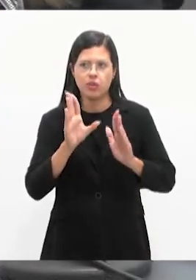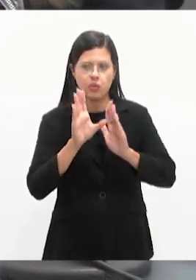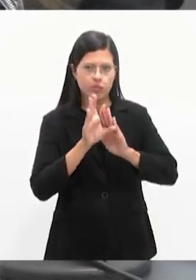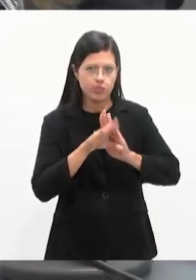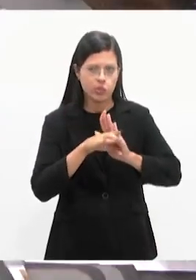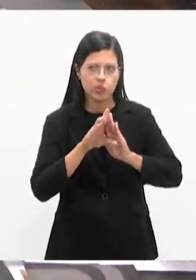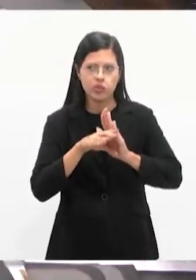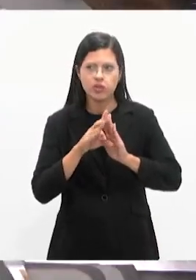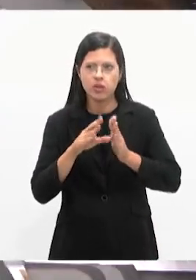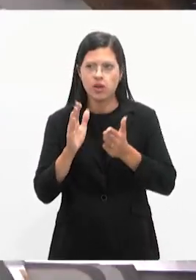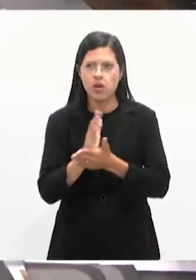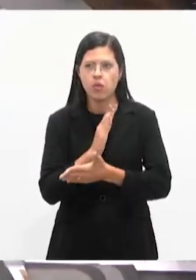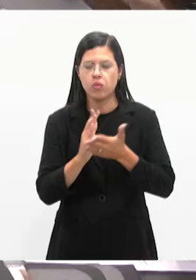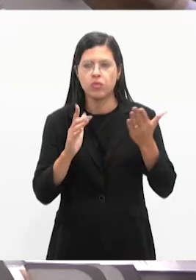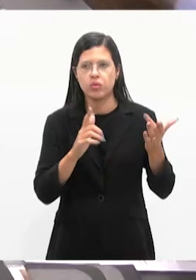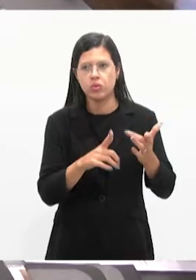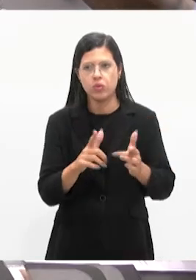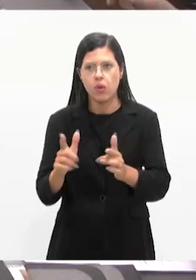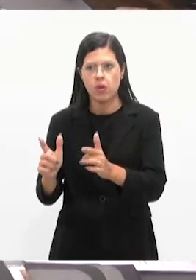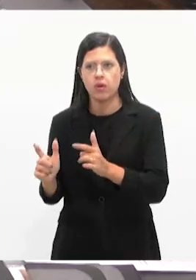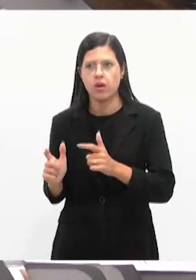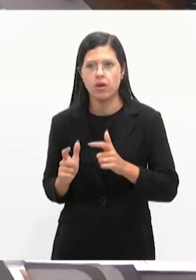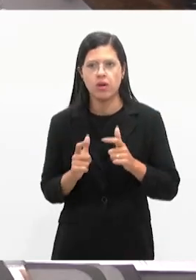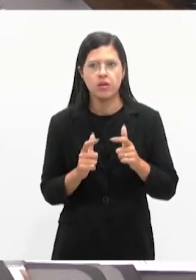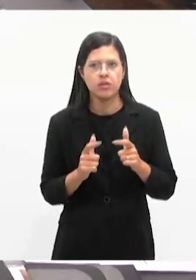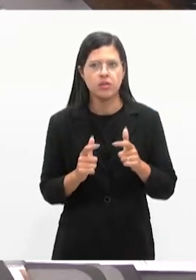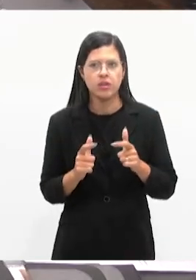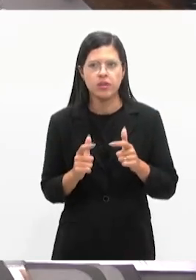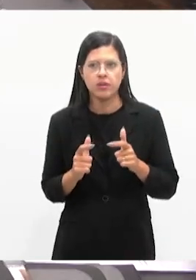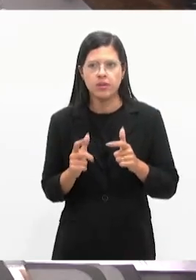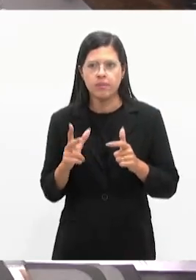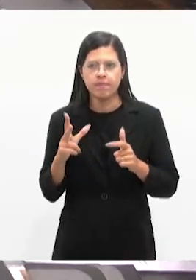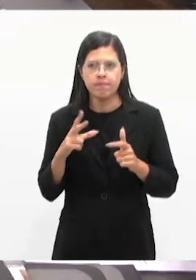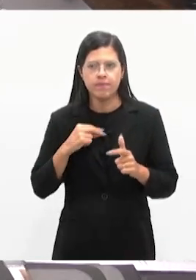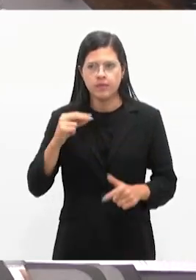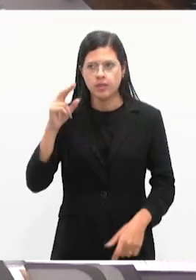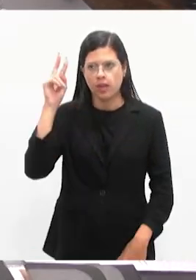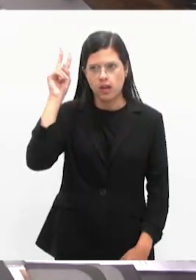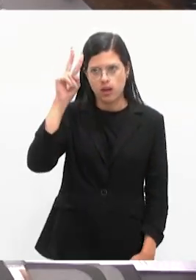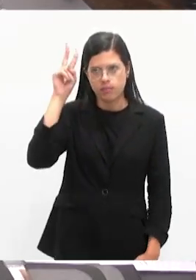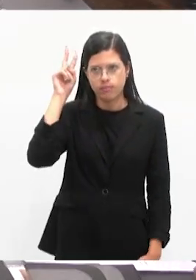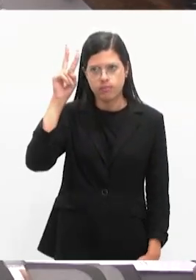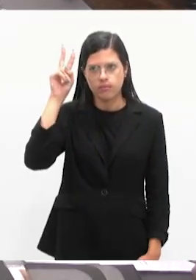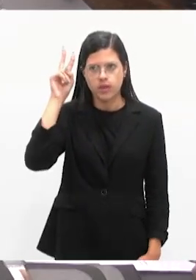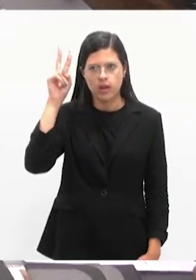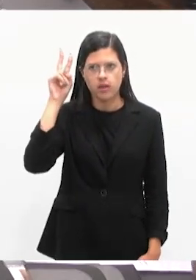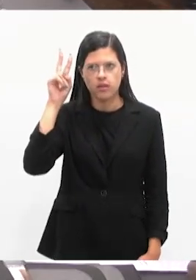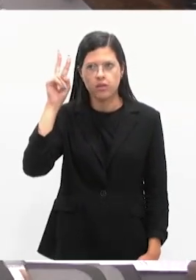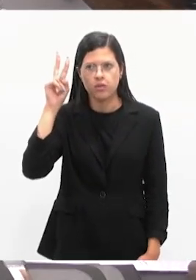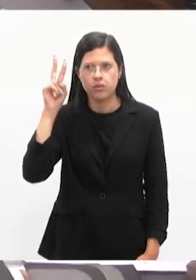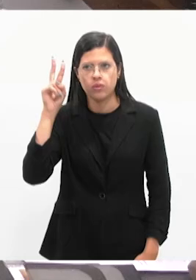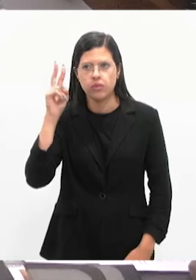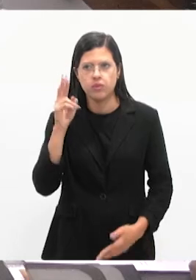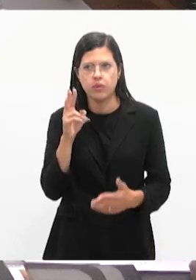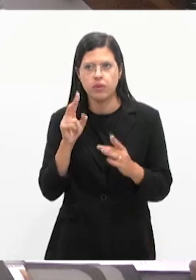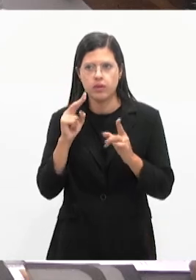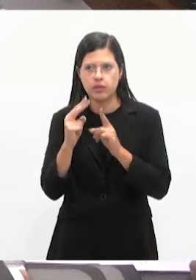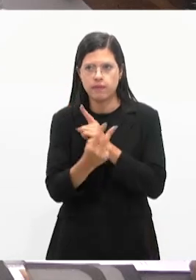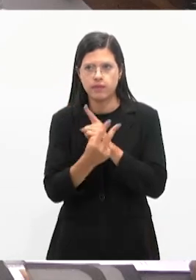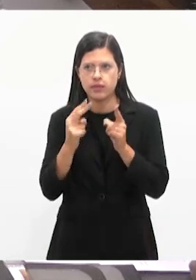espaços, inclusive como esse, né, eu acho que merece ser lembrado por esse viés